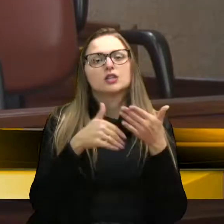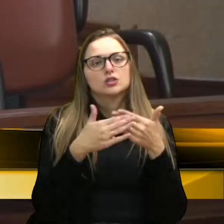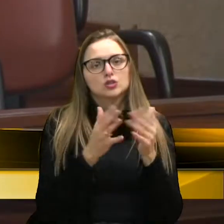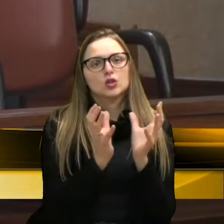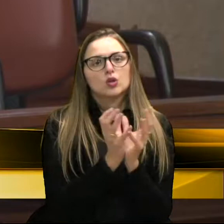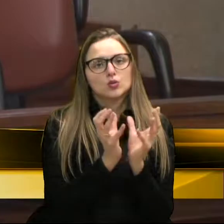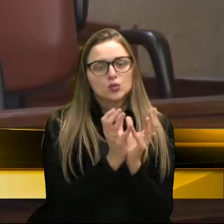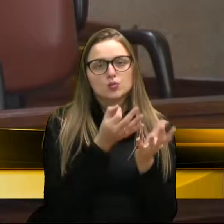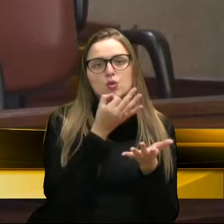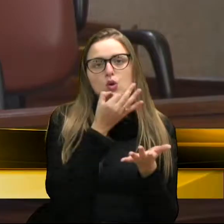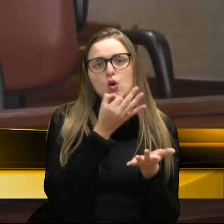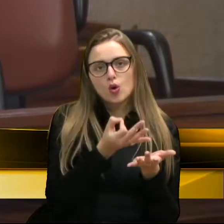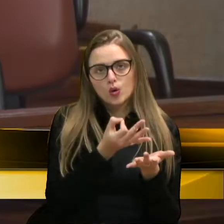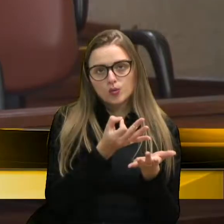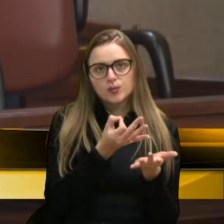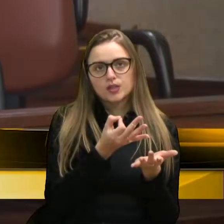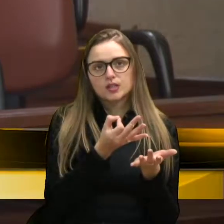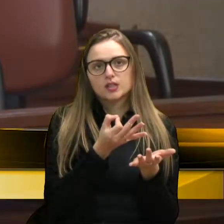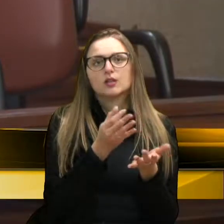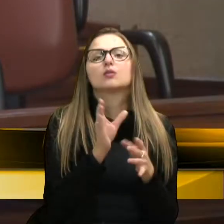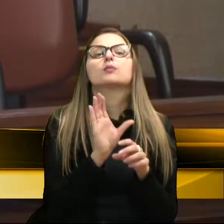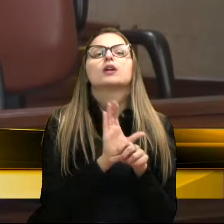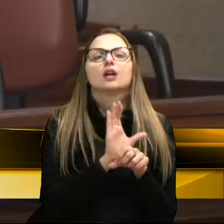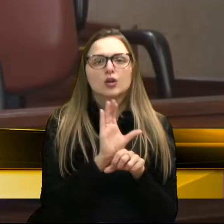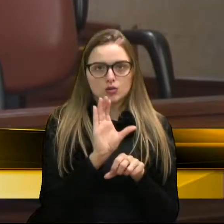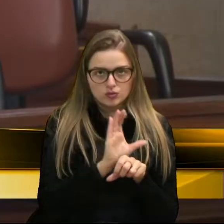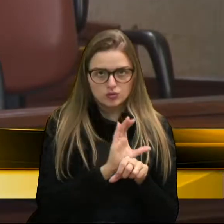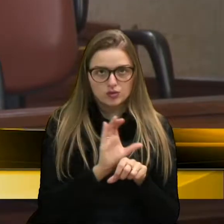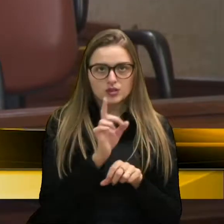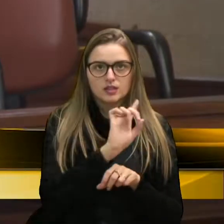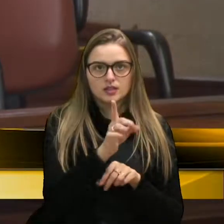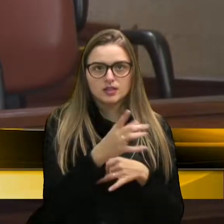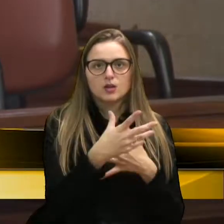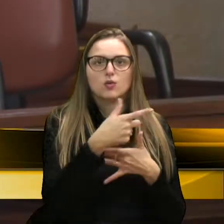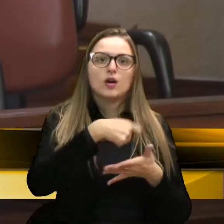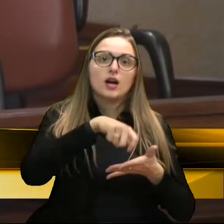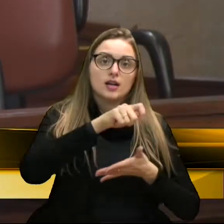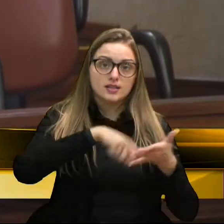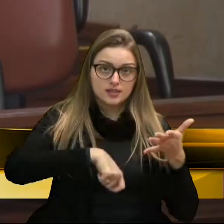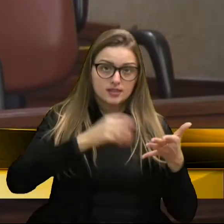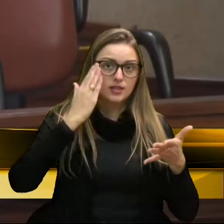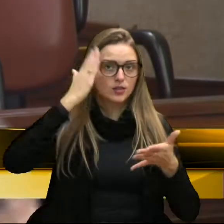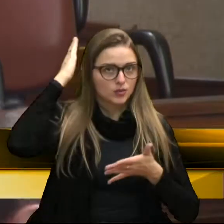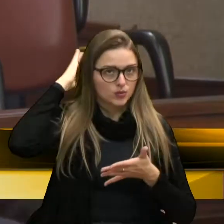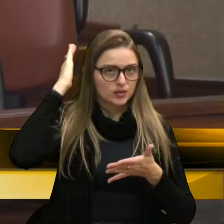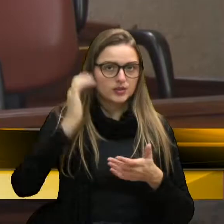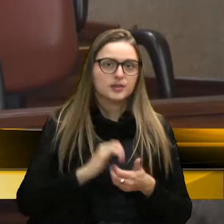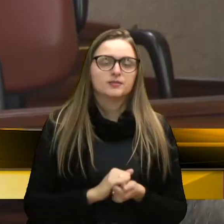integrantes, manifesta-se pela constitucionalidade do veto total. Aposto,